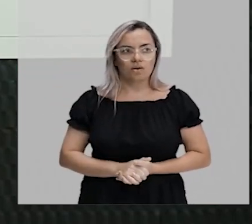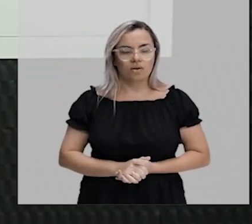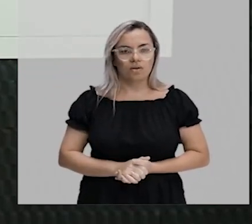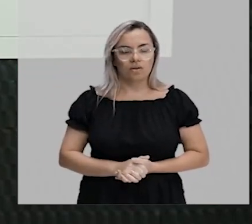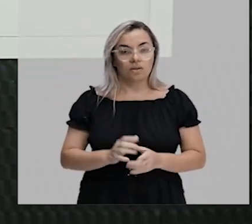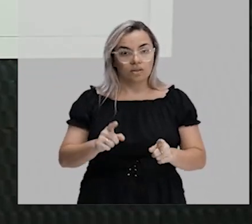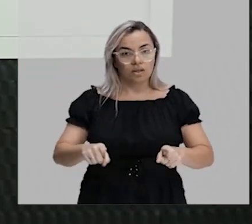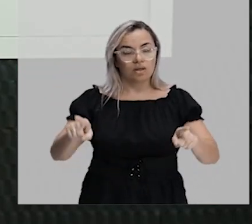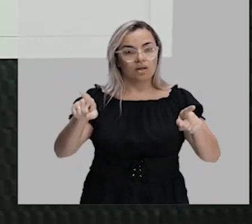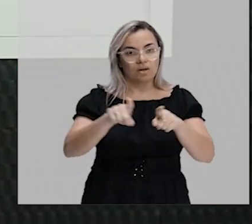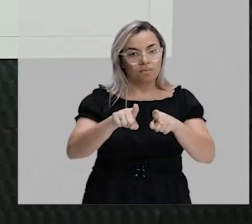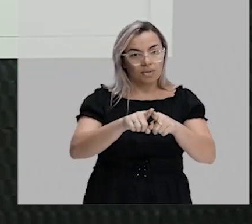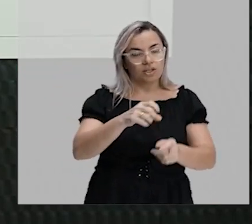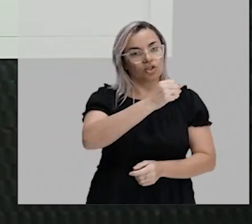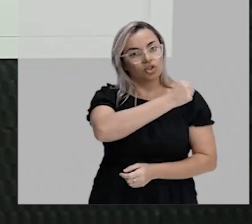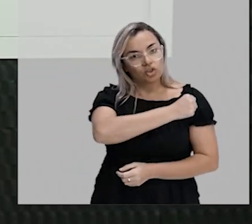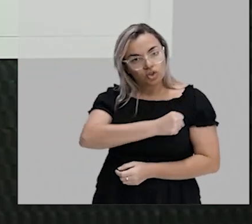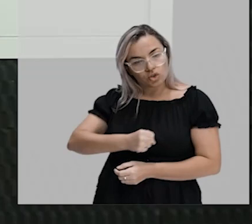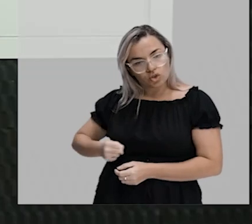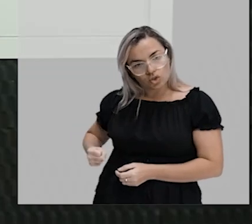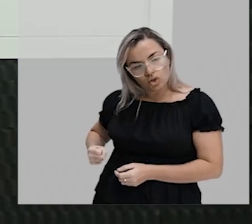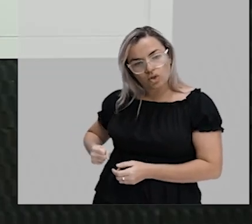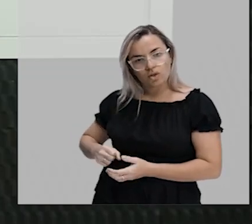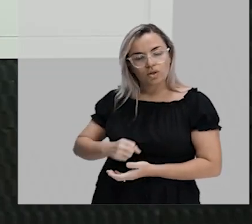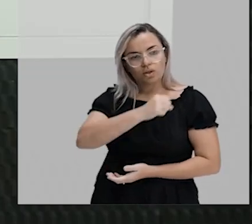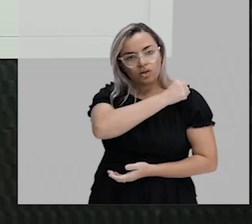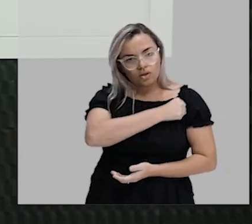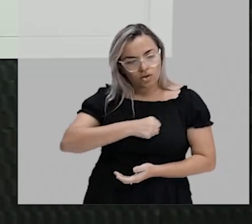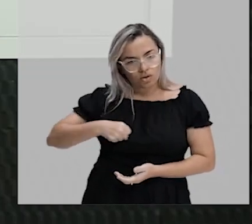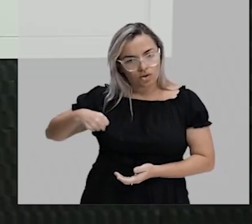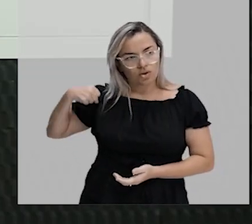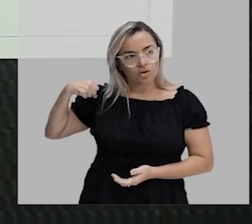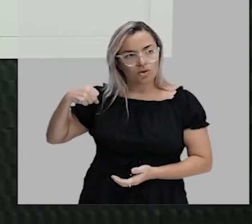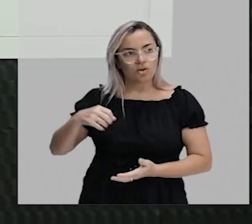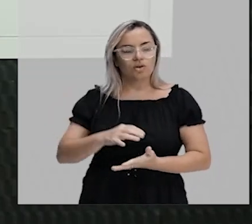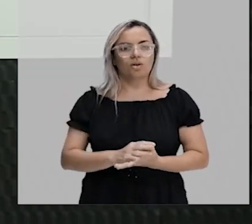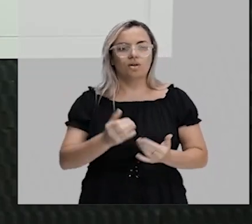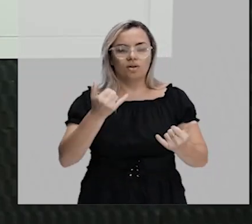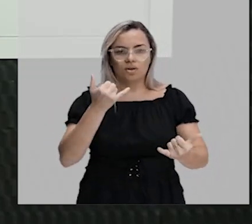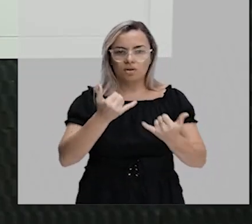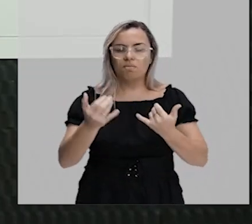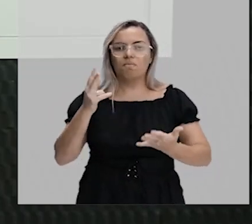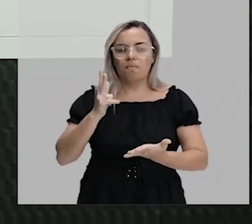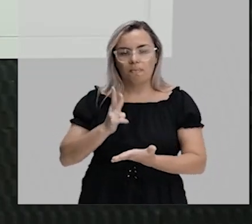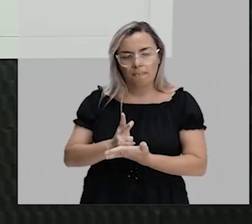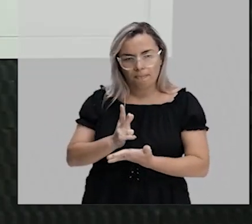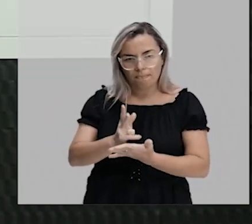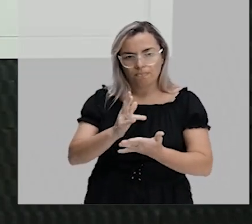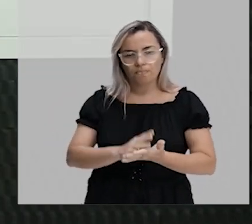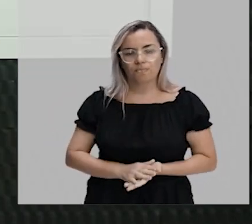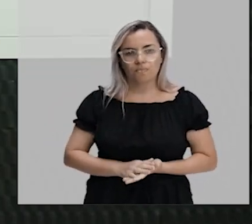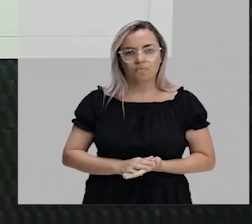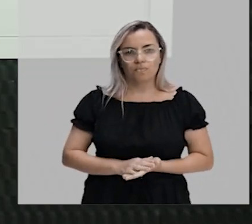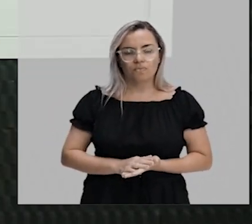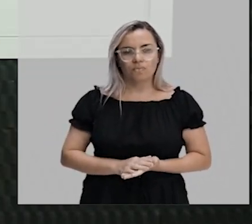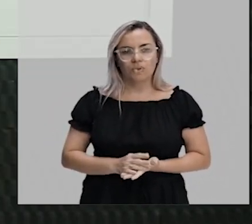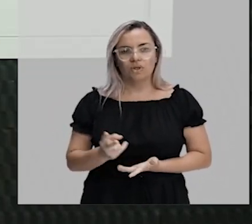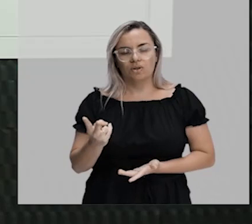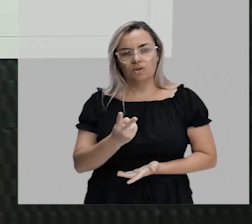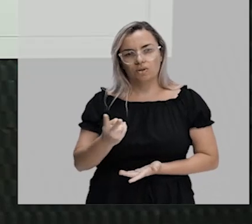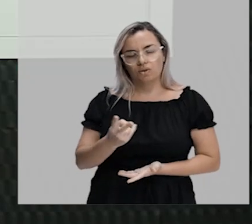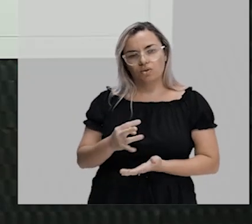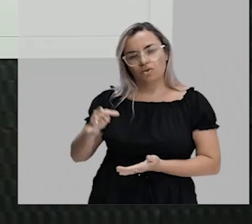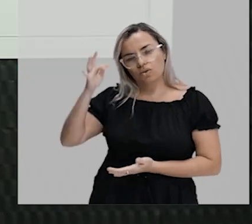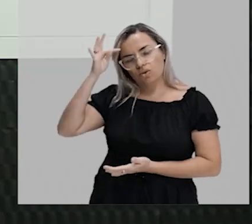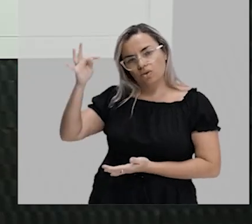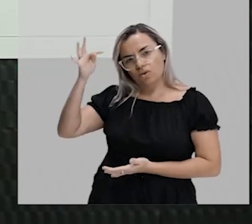aqui, Sócrates aqui, ó, porque eles têm um paralelo muito grande sempre, tá? Essa dupla aí,